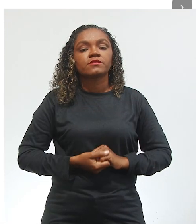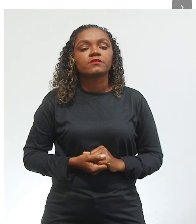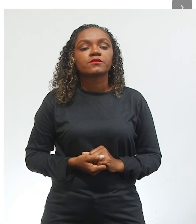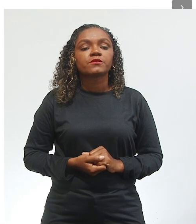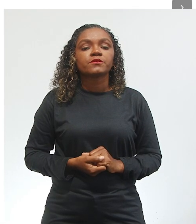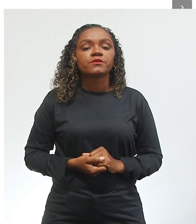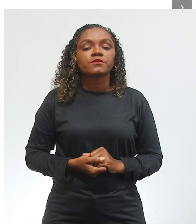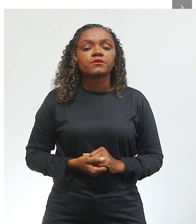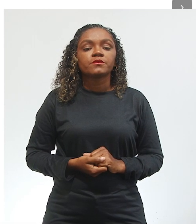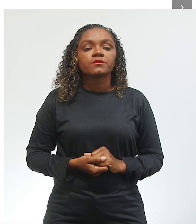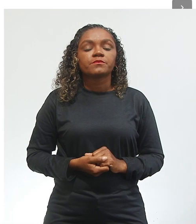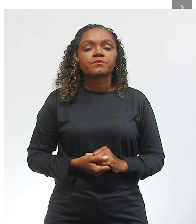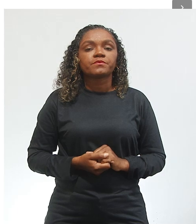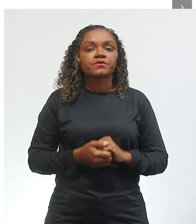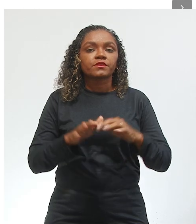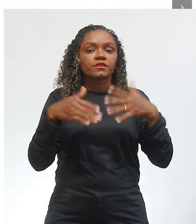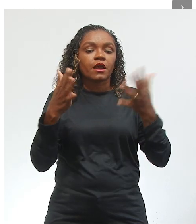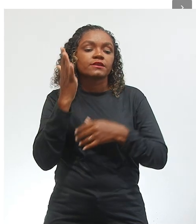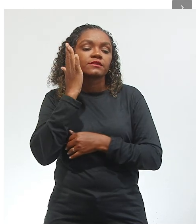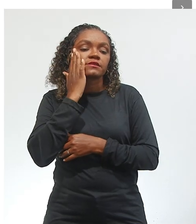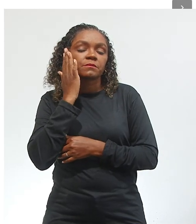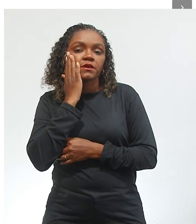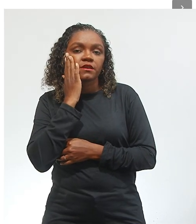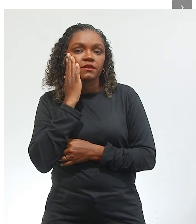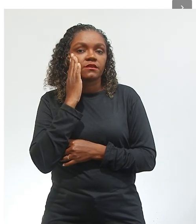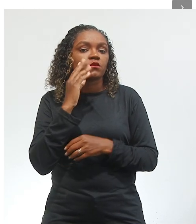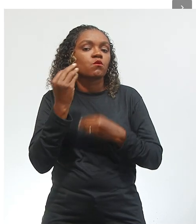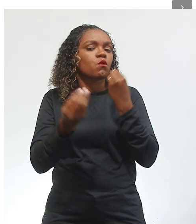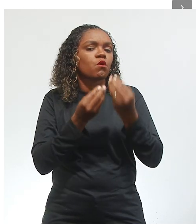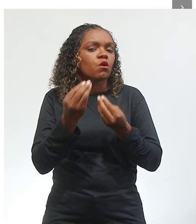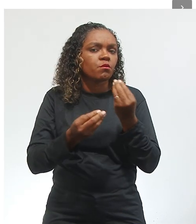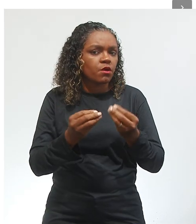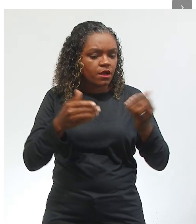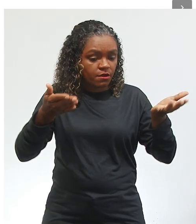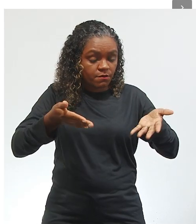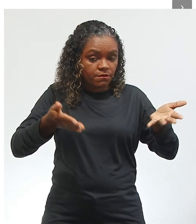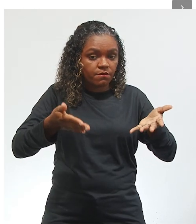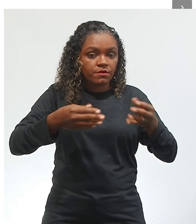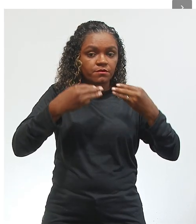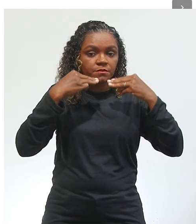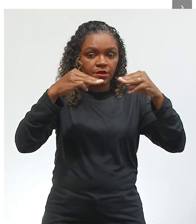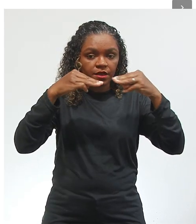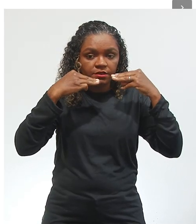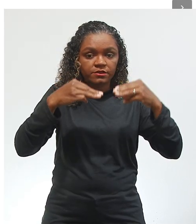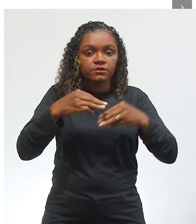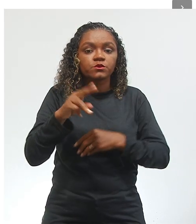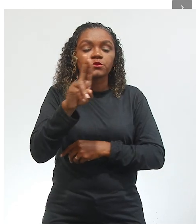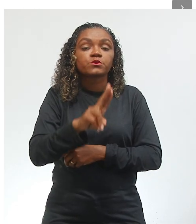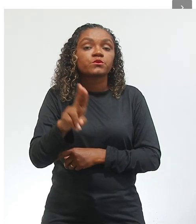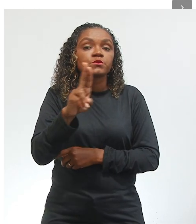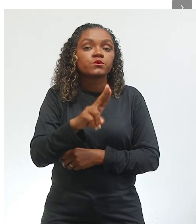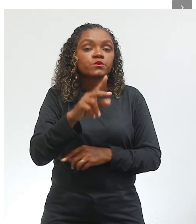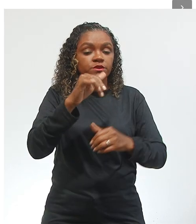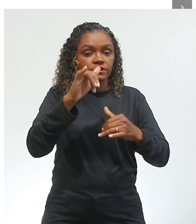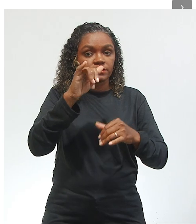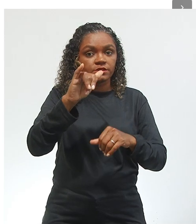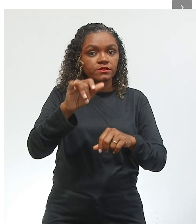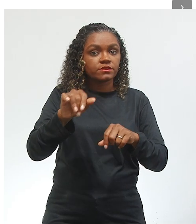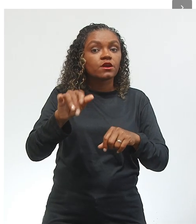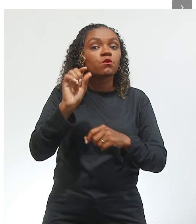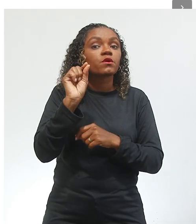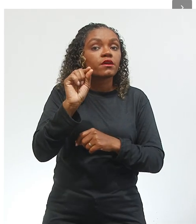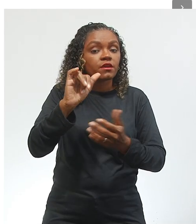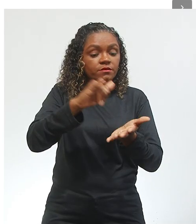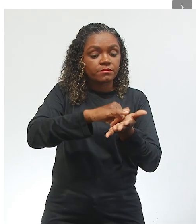Para nós, então, vermos a situação do marketing, a gente utiliza